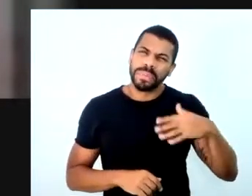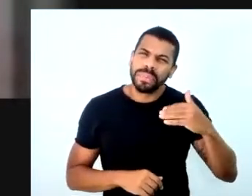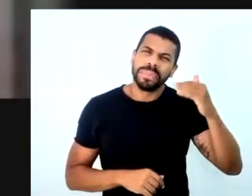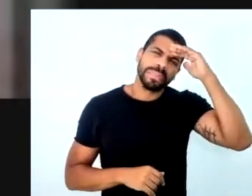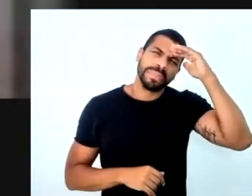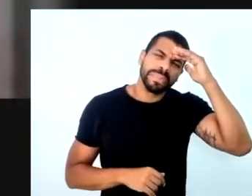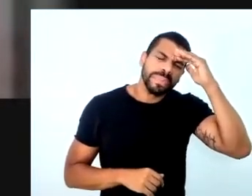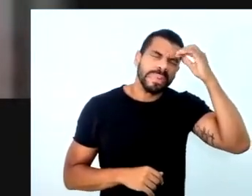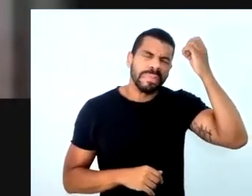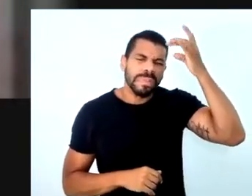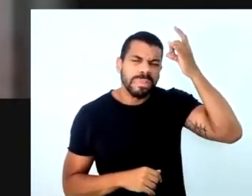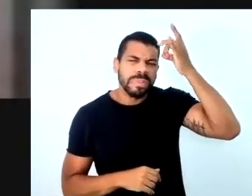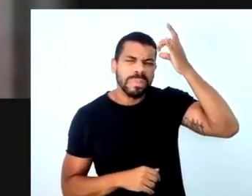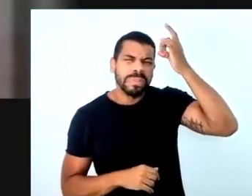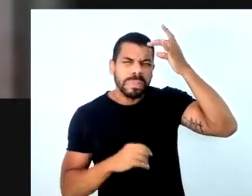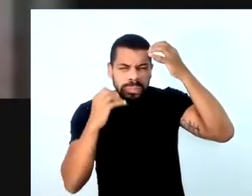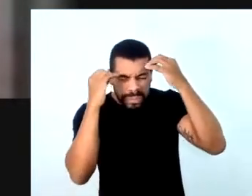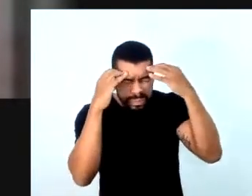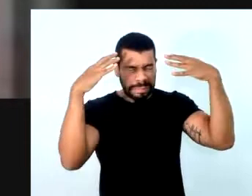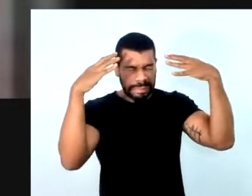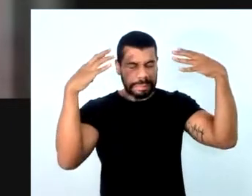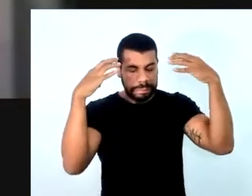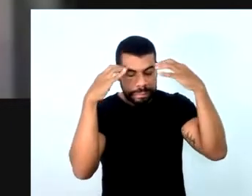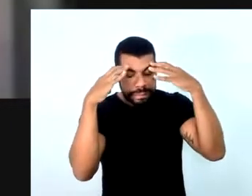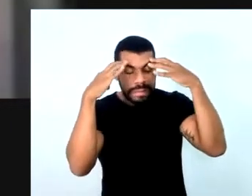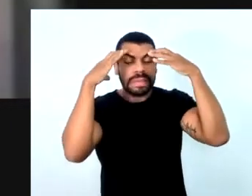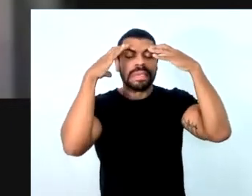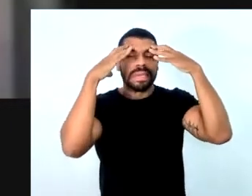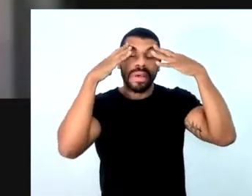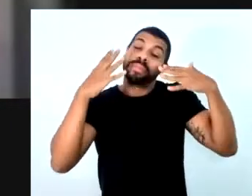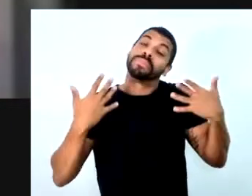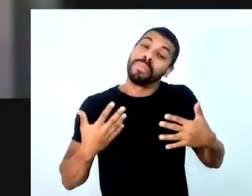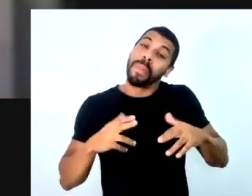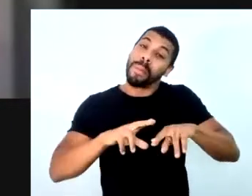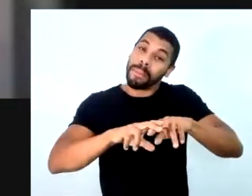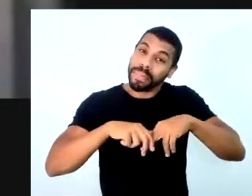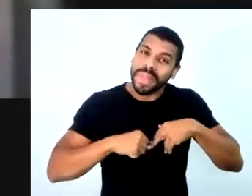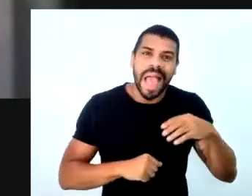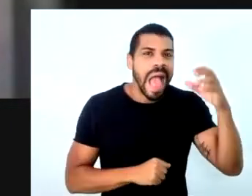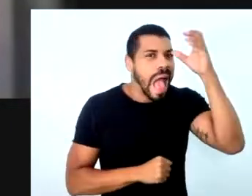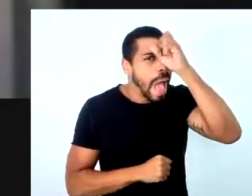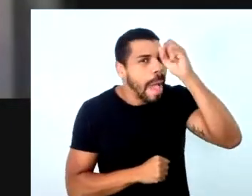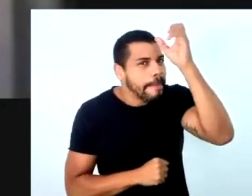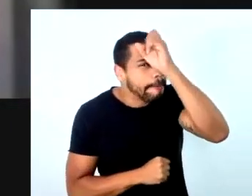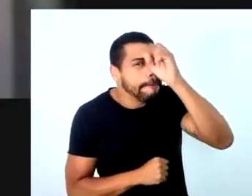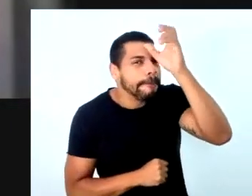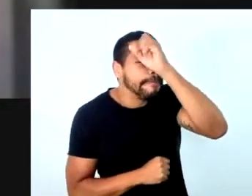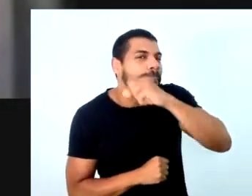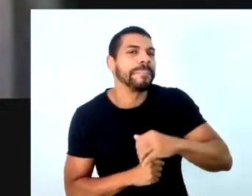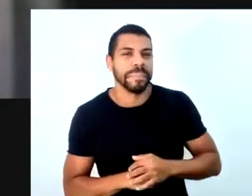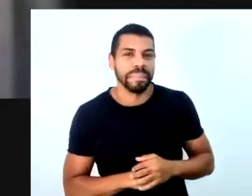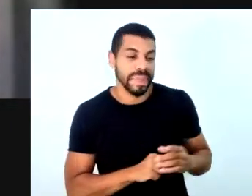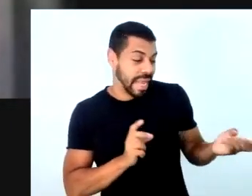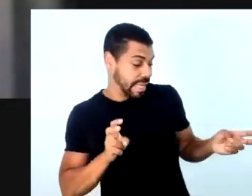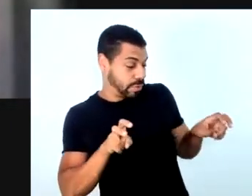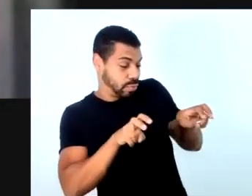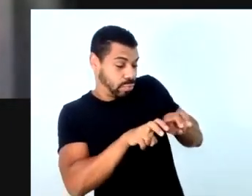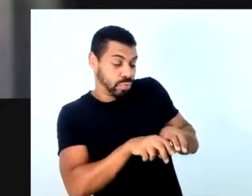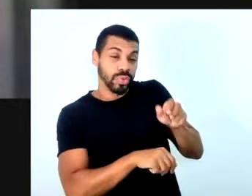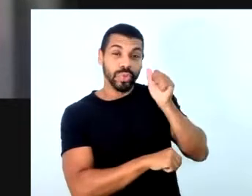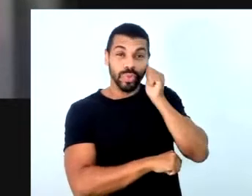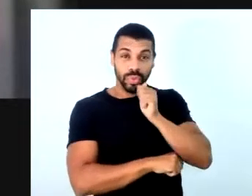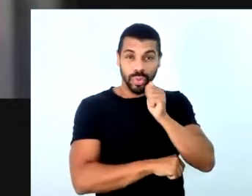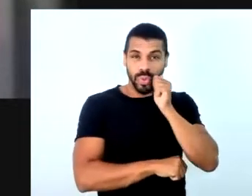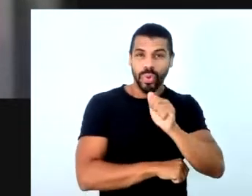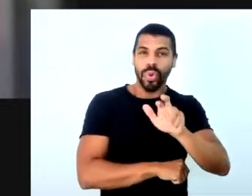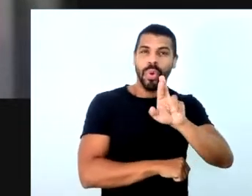viu? Então, foi bem um processo muito, muito interessante, de muito aprendizado. Né? Uma parceira como a